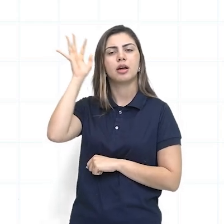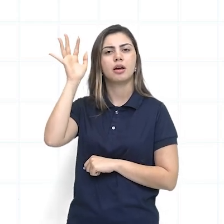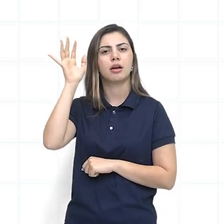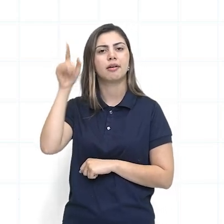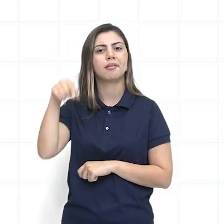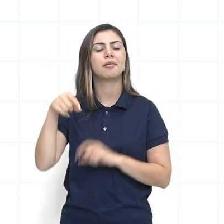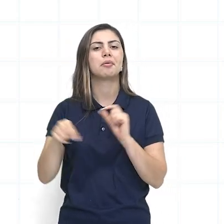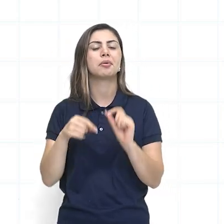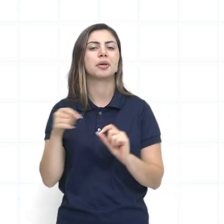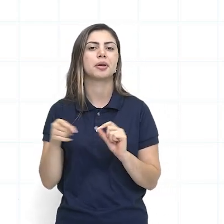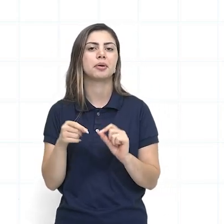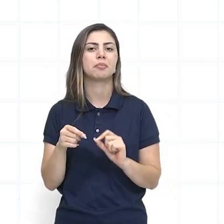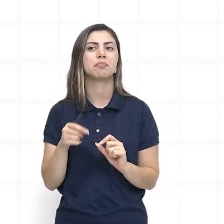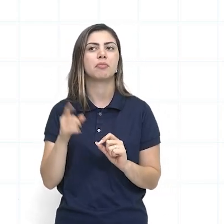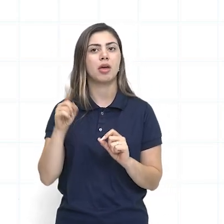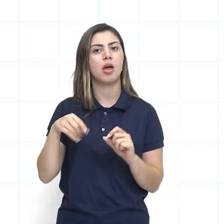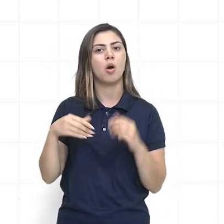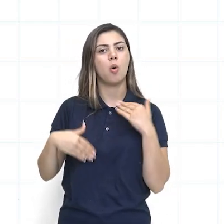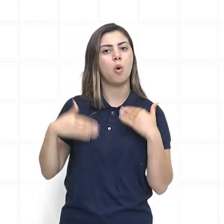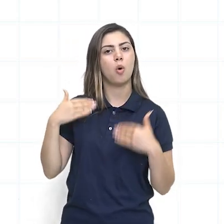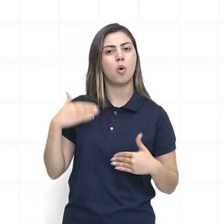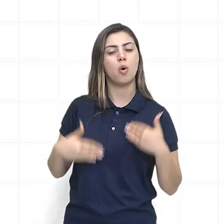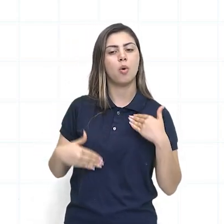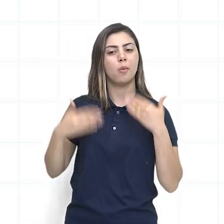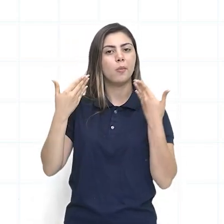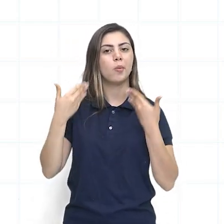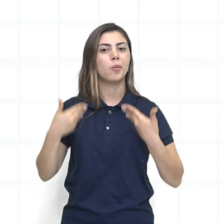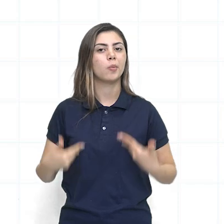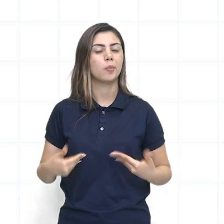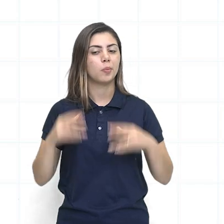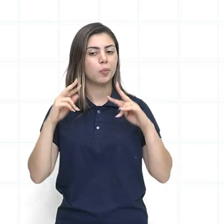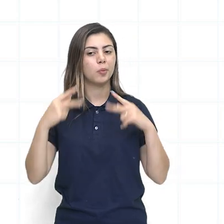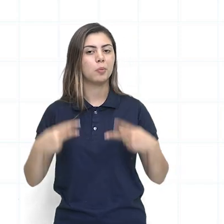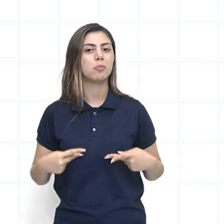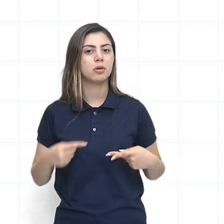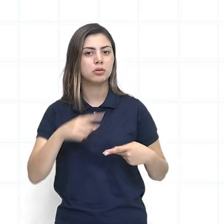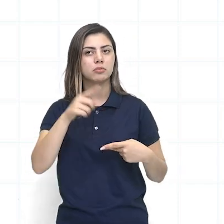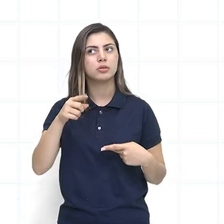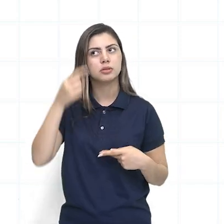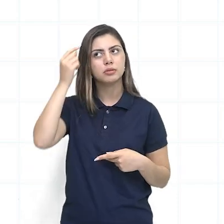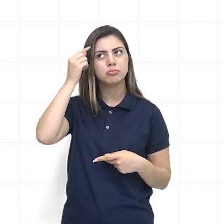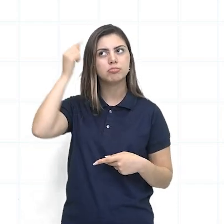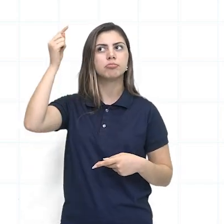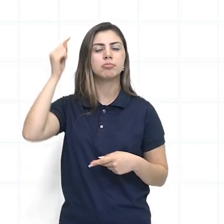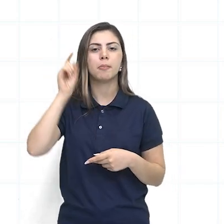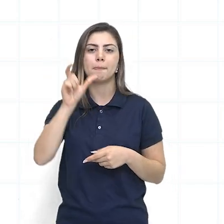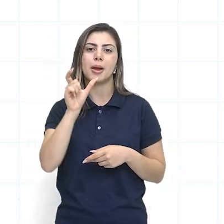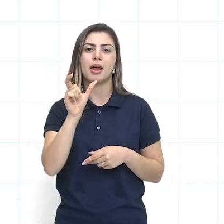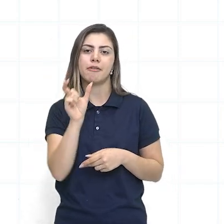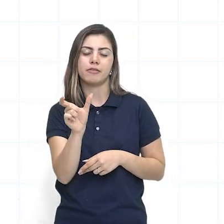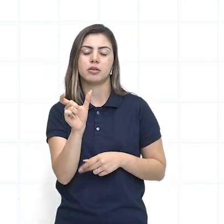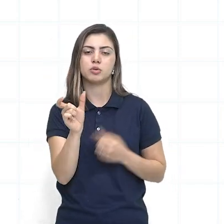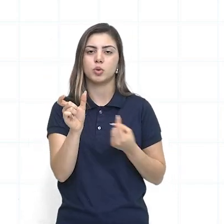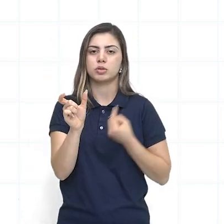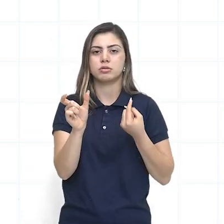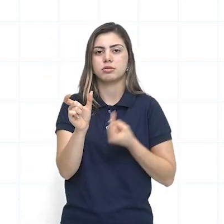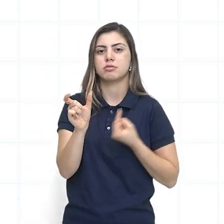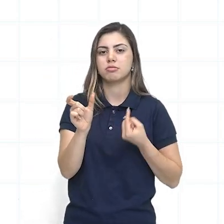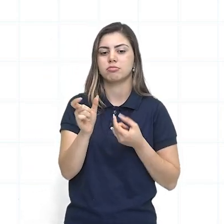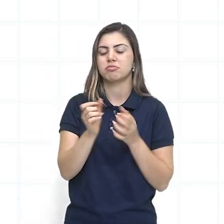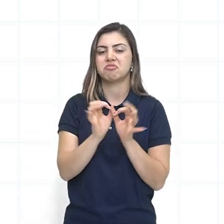faz parte do corpo humano. Essa daí é que vem primeiro no seu sentido. Mas